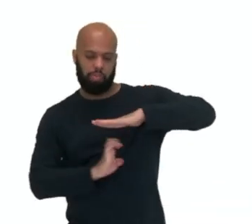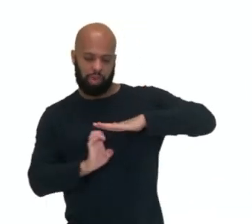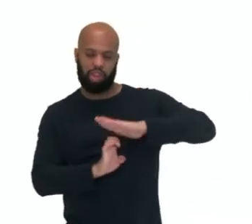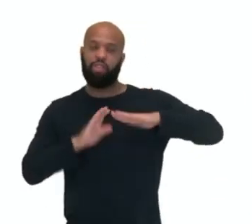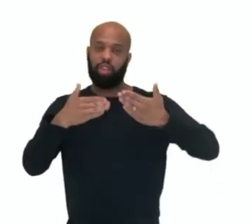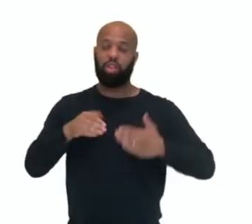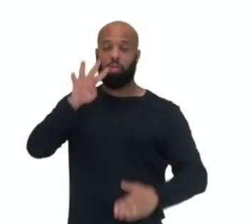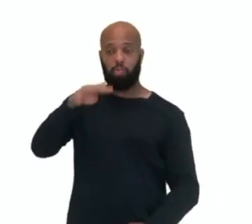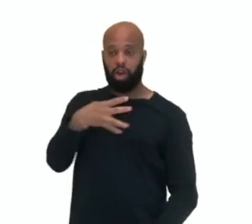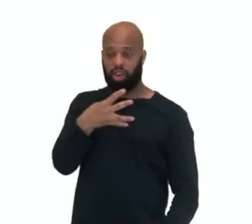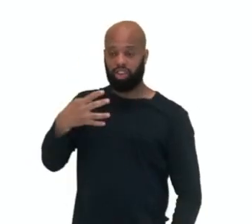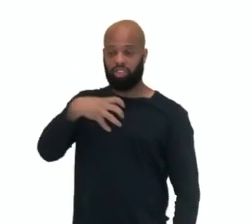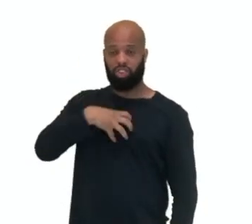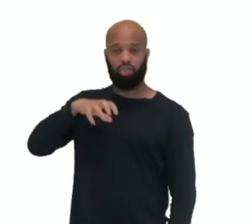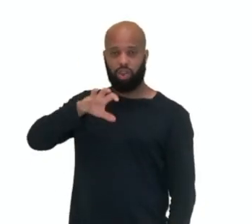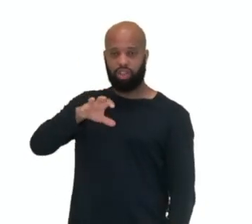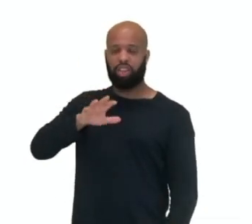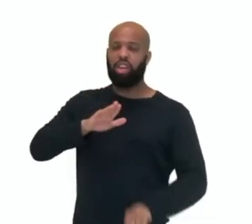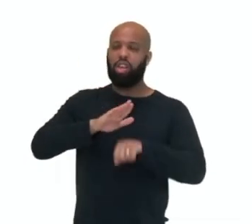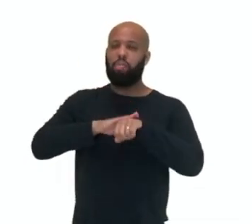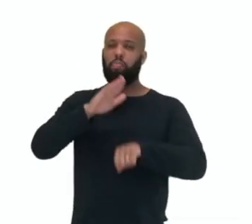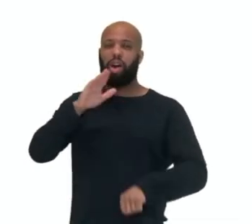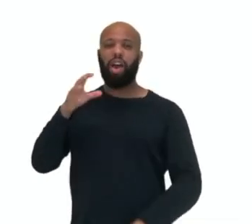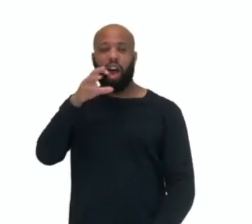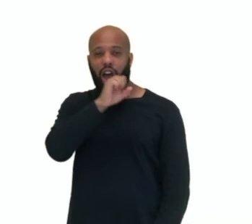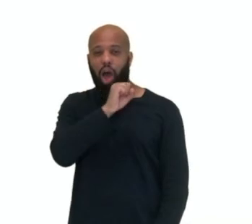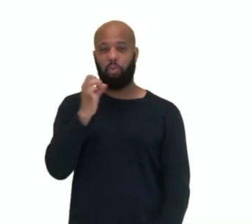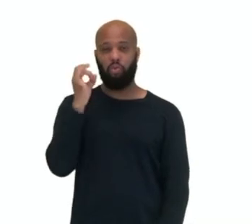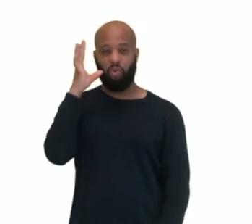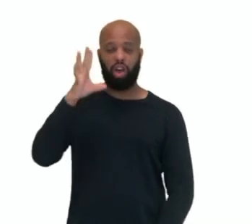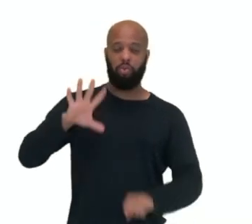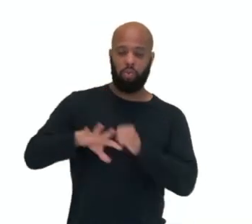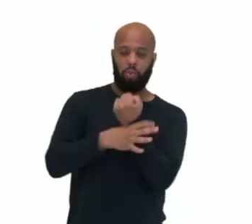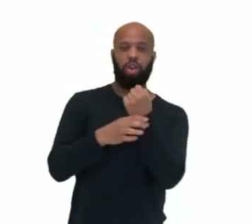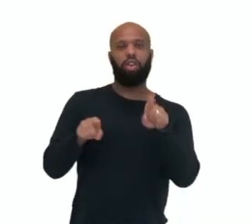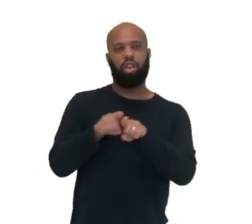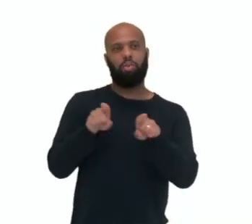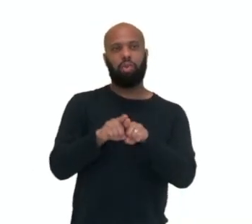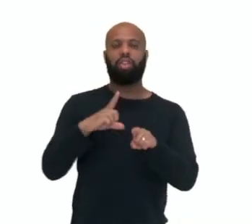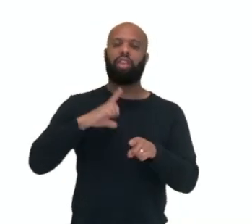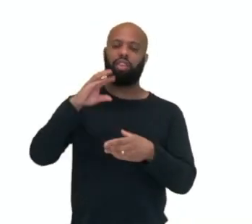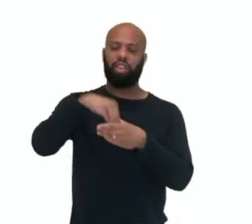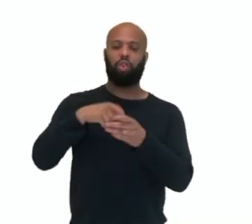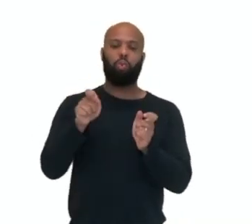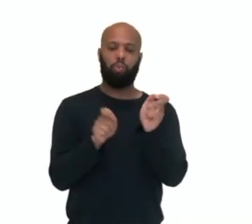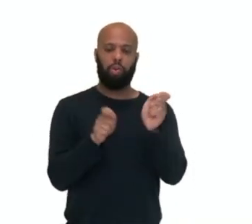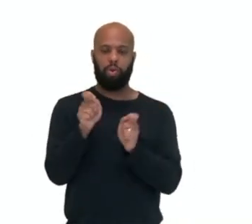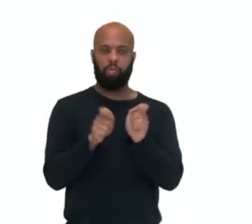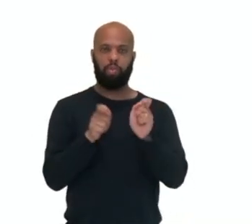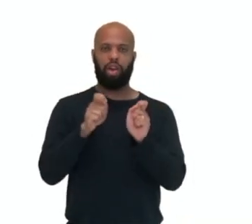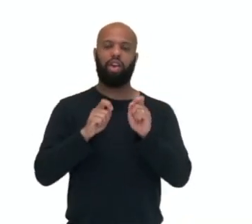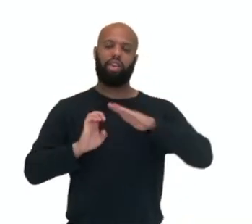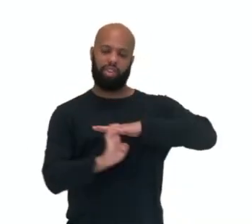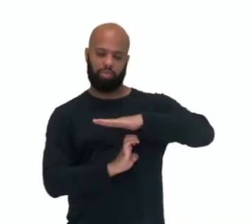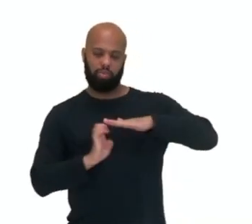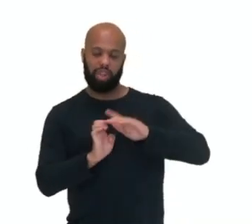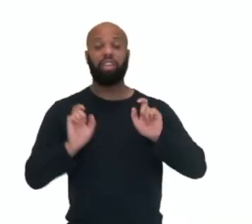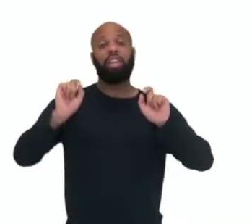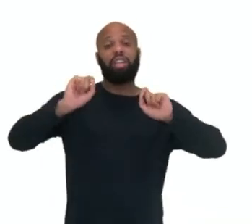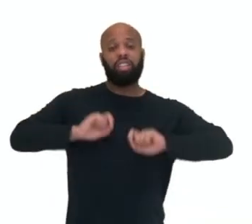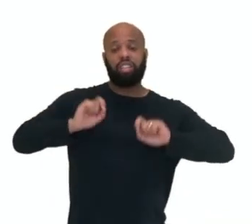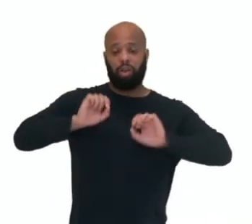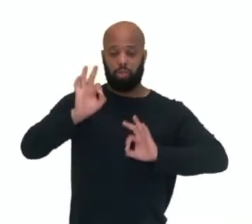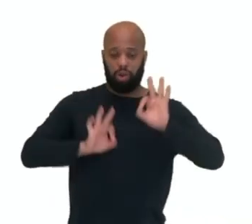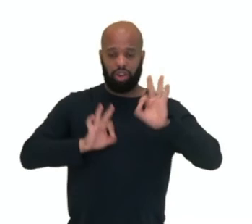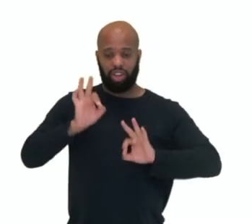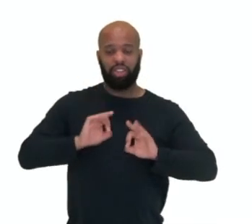eletrônica traz agilidade, praticidade e segurança dentro de um orçamento empresarial. Elas podem ser